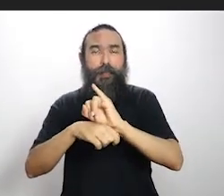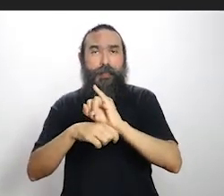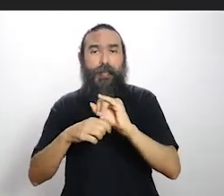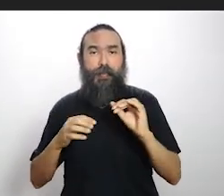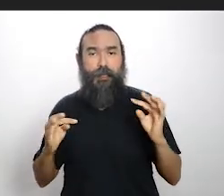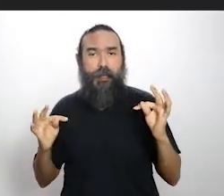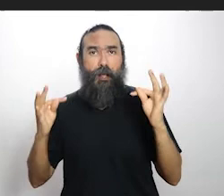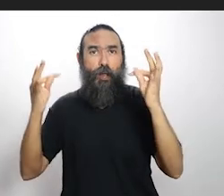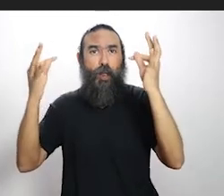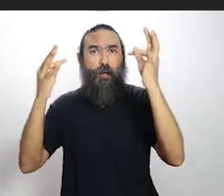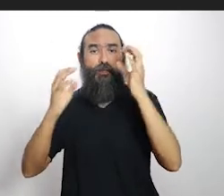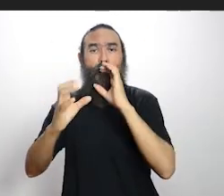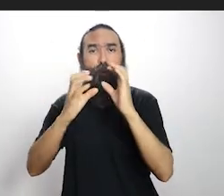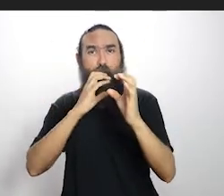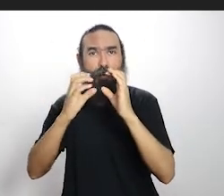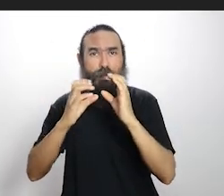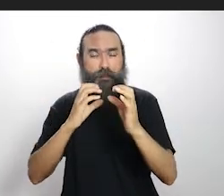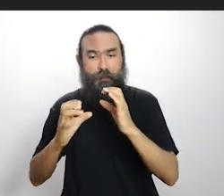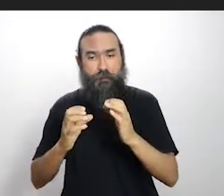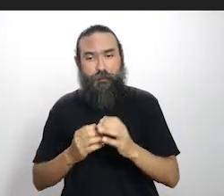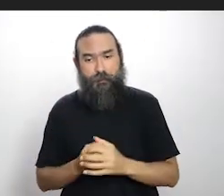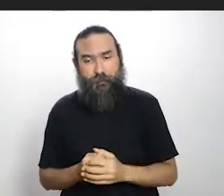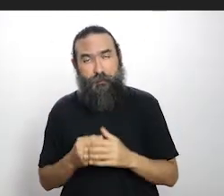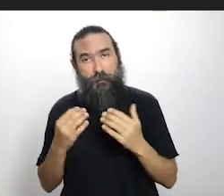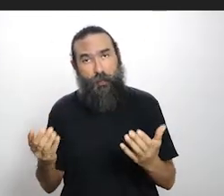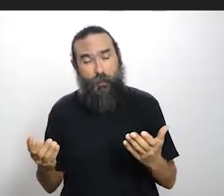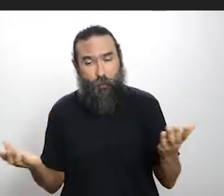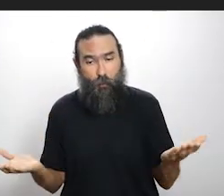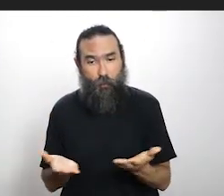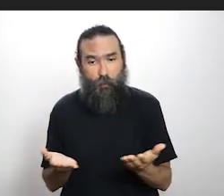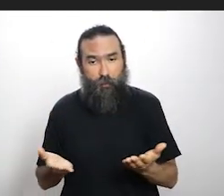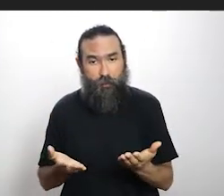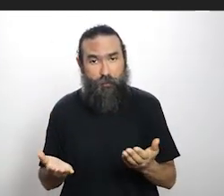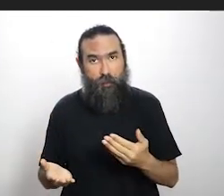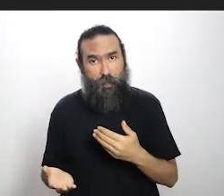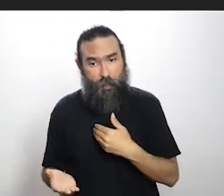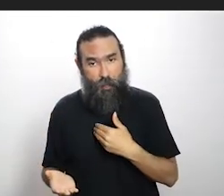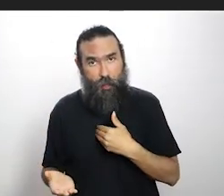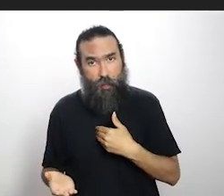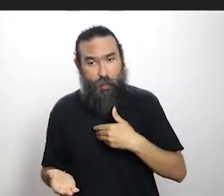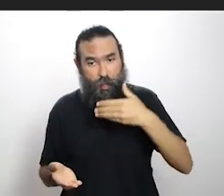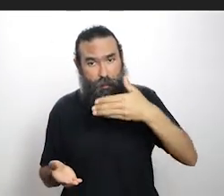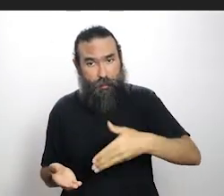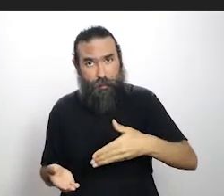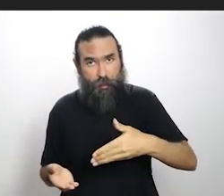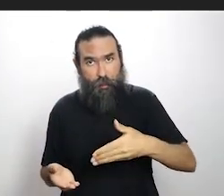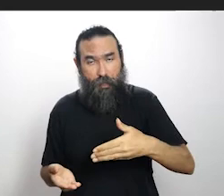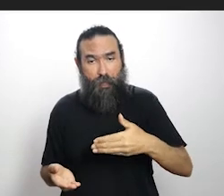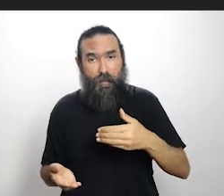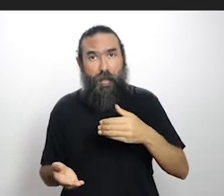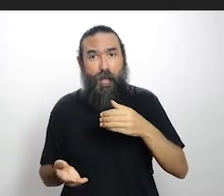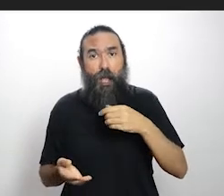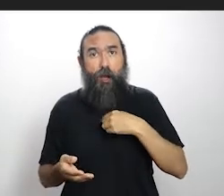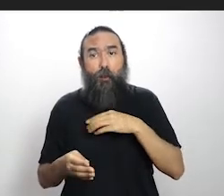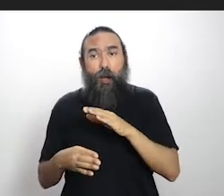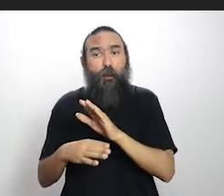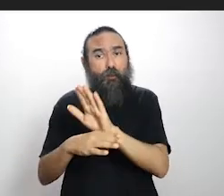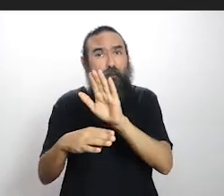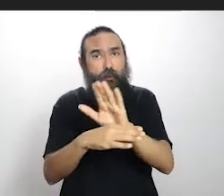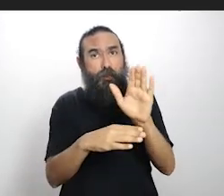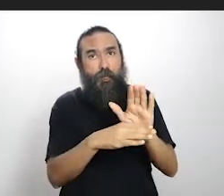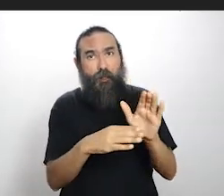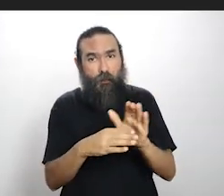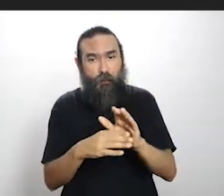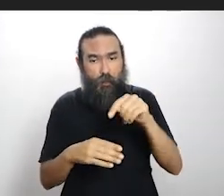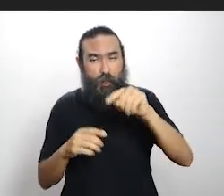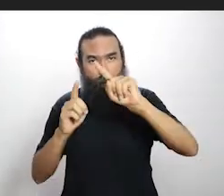de informação e comunicação. No dia de hoje, então, eu vou estar mediando essa roda de conversa. A